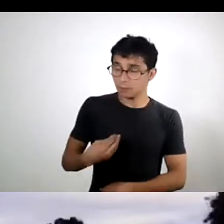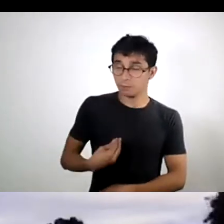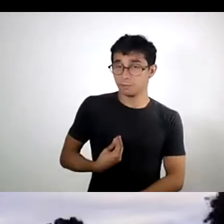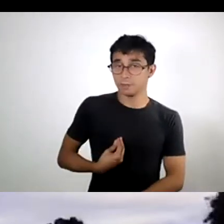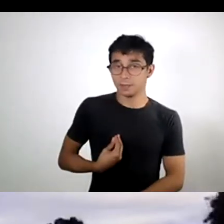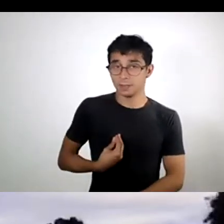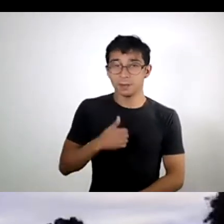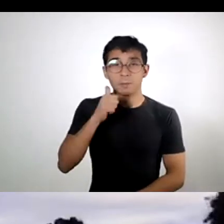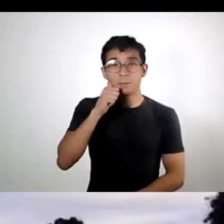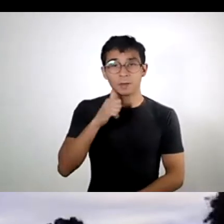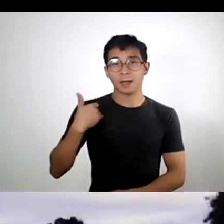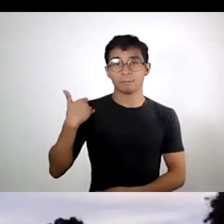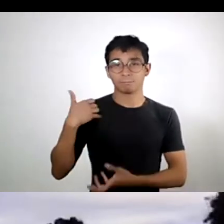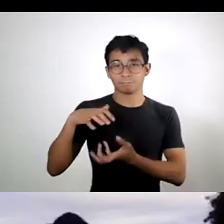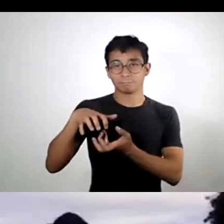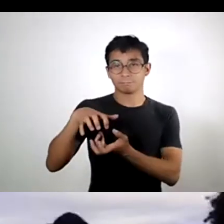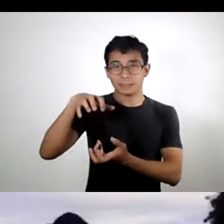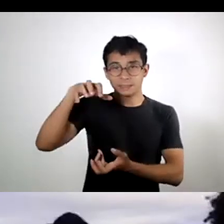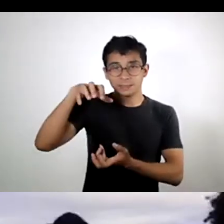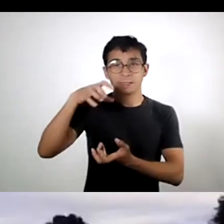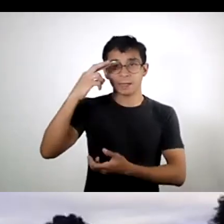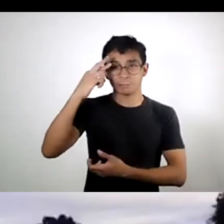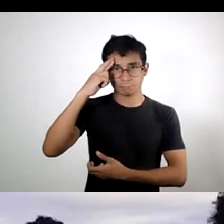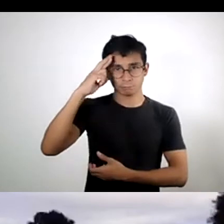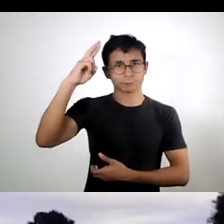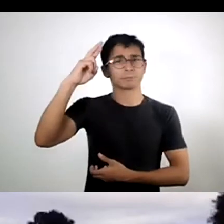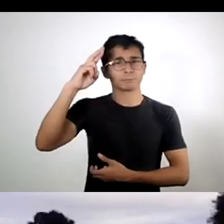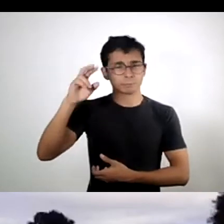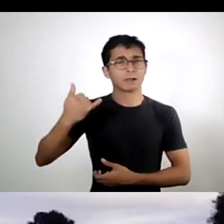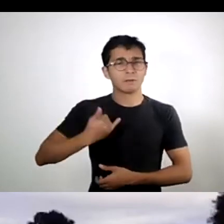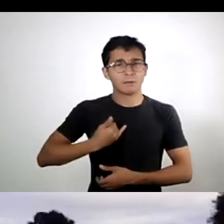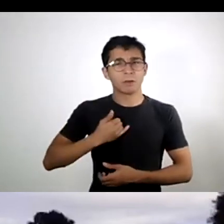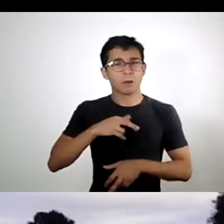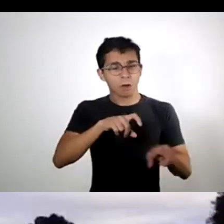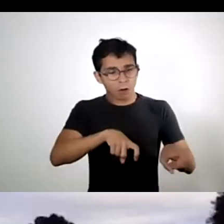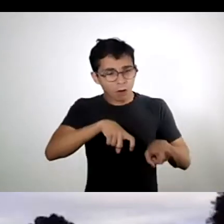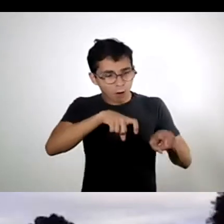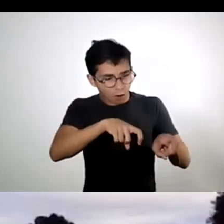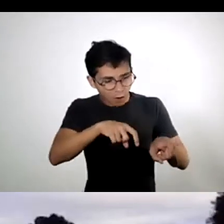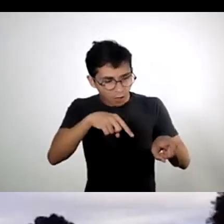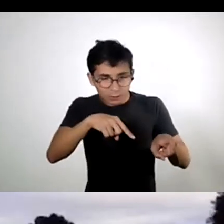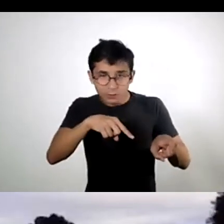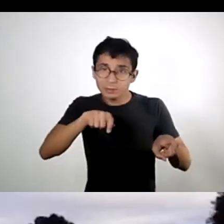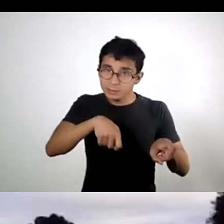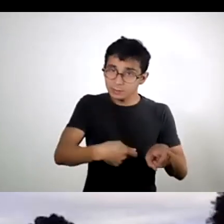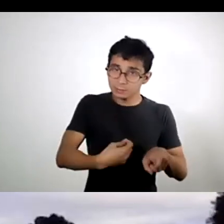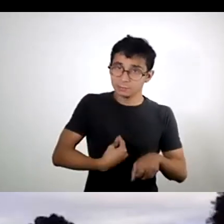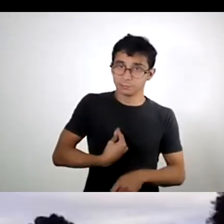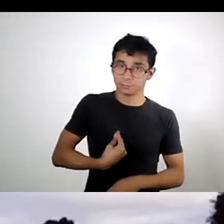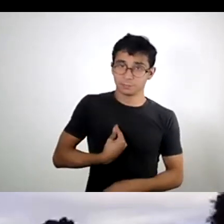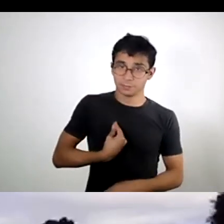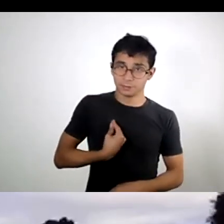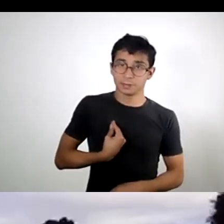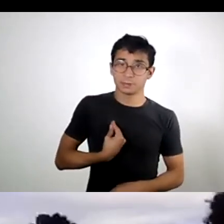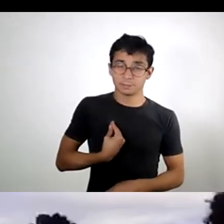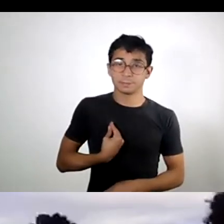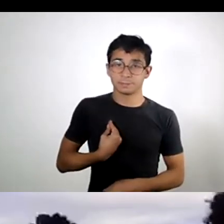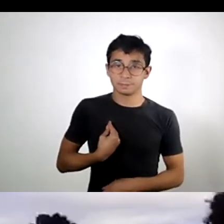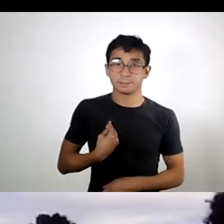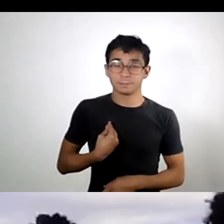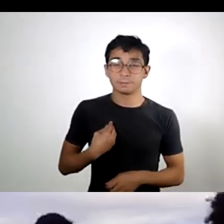senhora, né? Uma anciã, uma das nossas mães, ela falou, roça é vida, né? E aí se deu também o